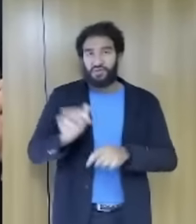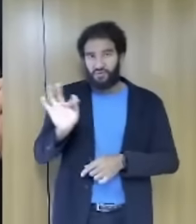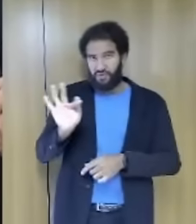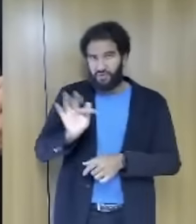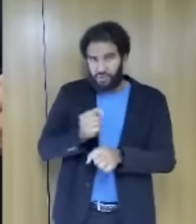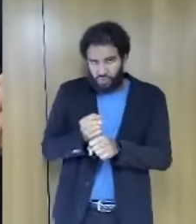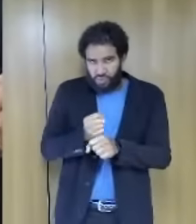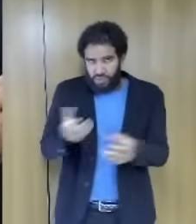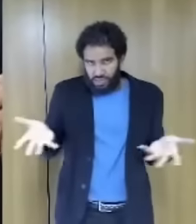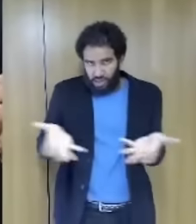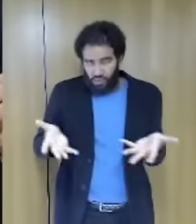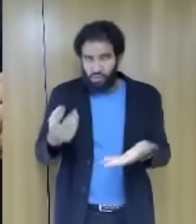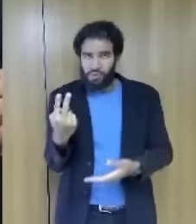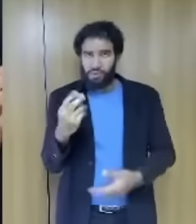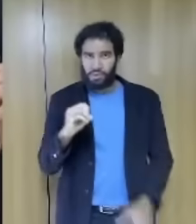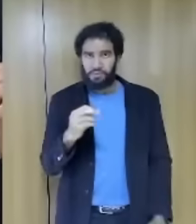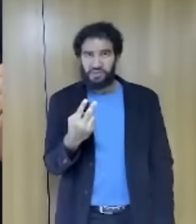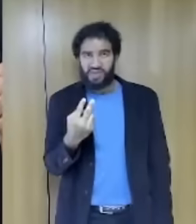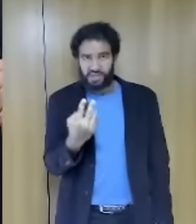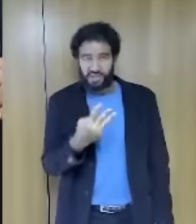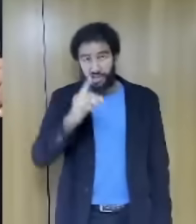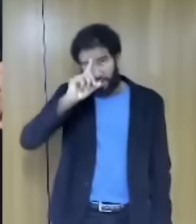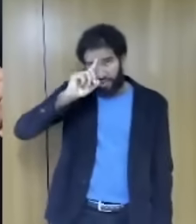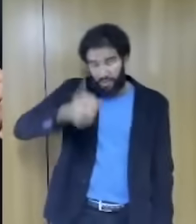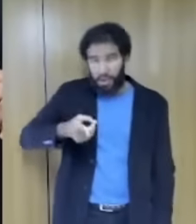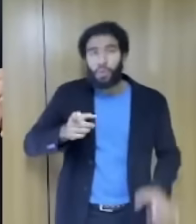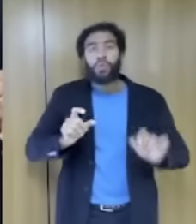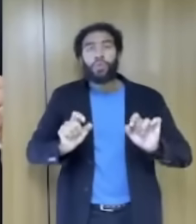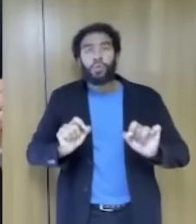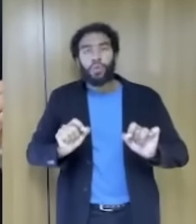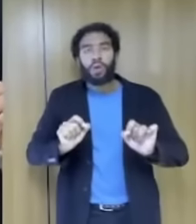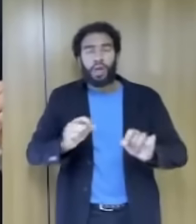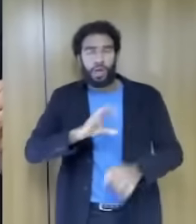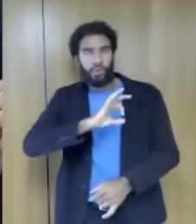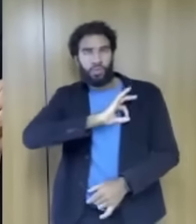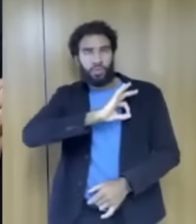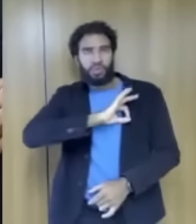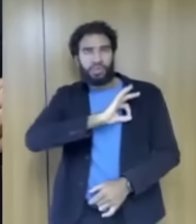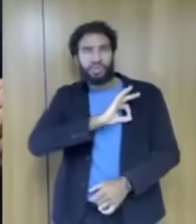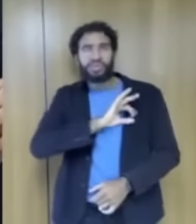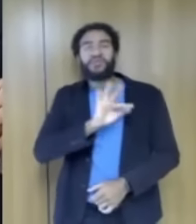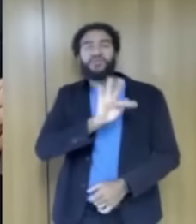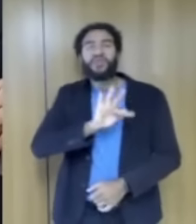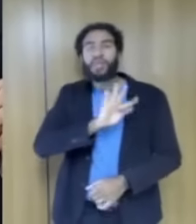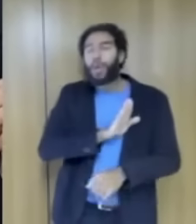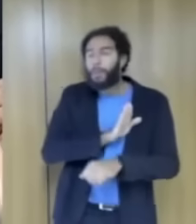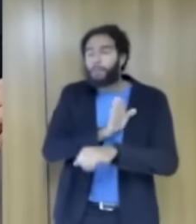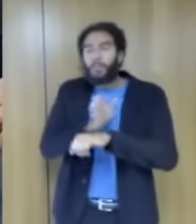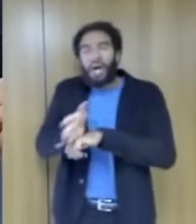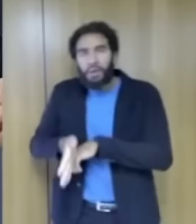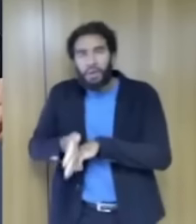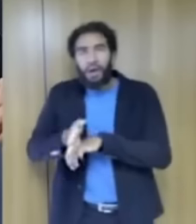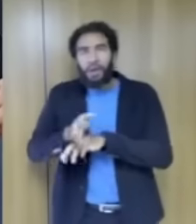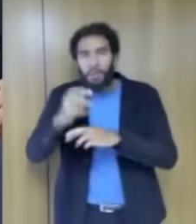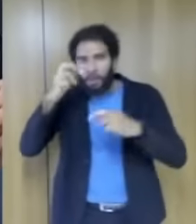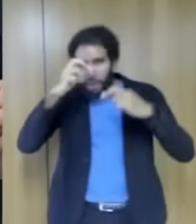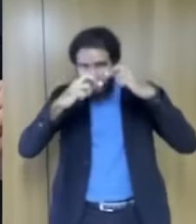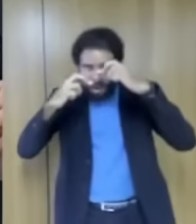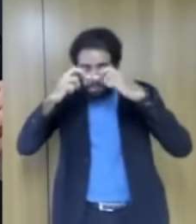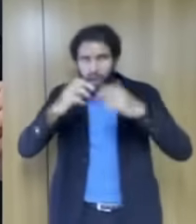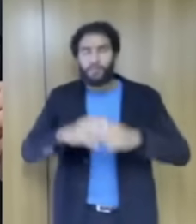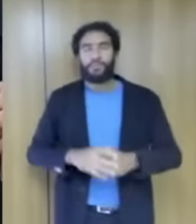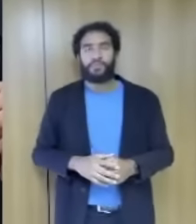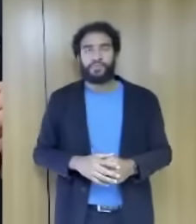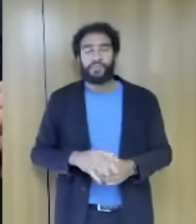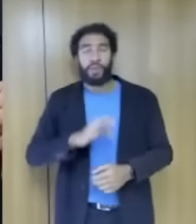houve a determinação de ingresso da Polícia Federal nas investigações. A Polícia